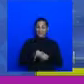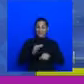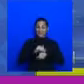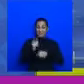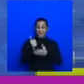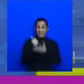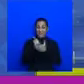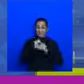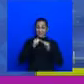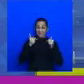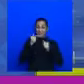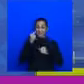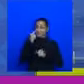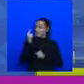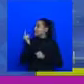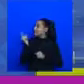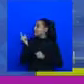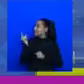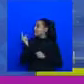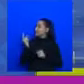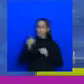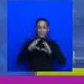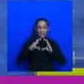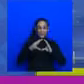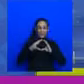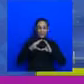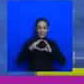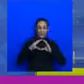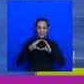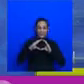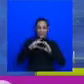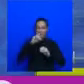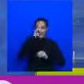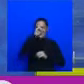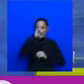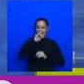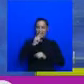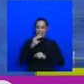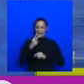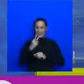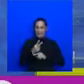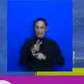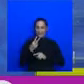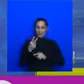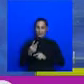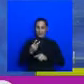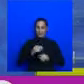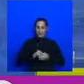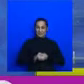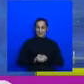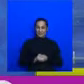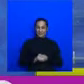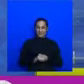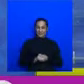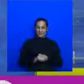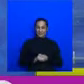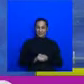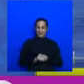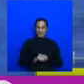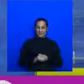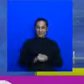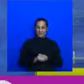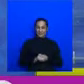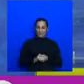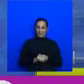Vem sorte, vem sorte. Bola amarela, número 22. Amarela, 22.